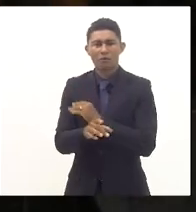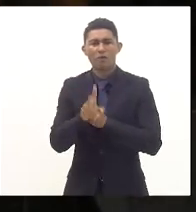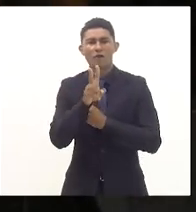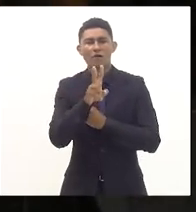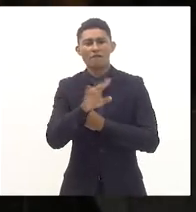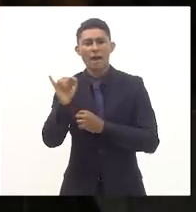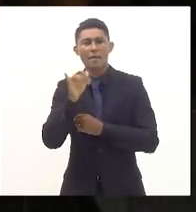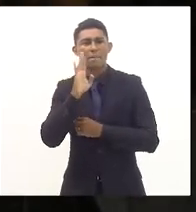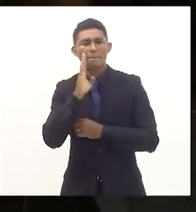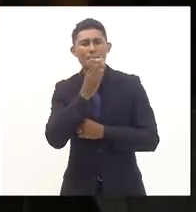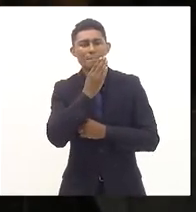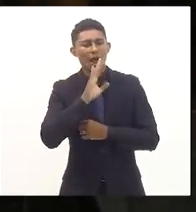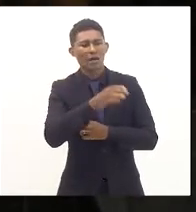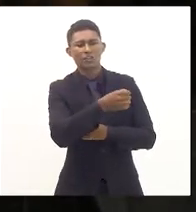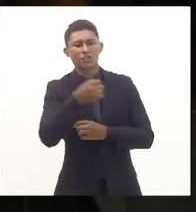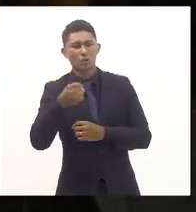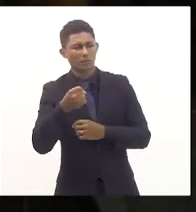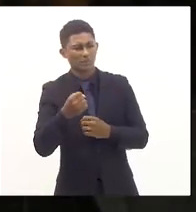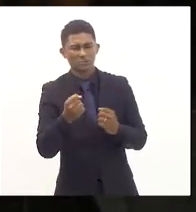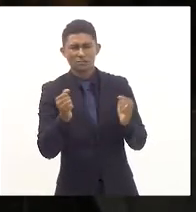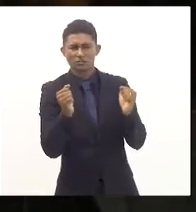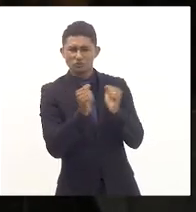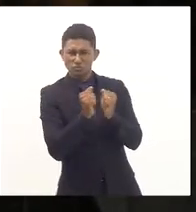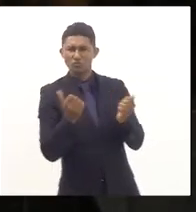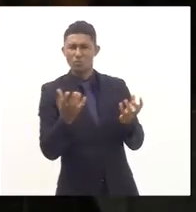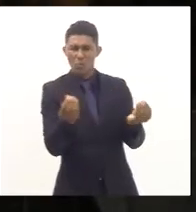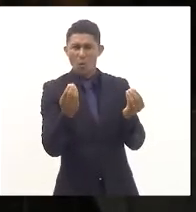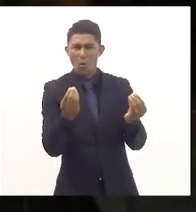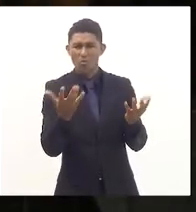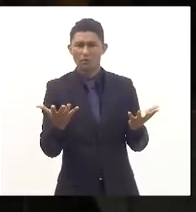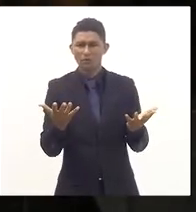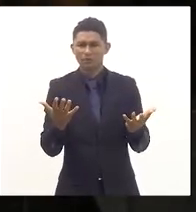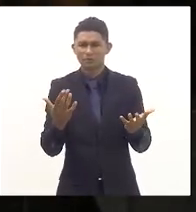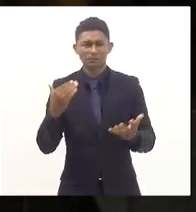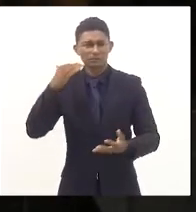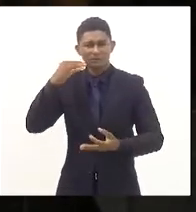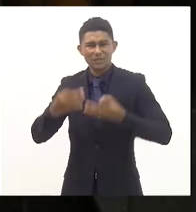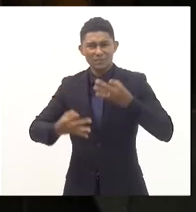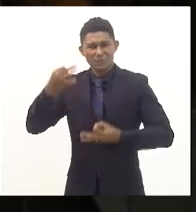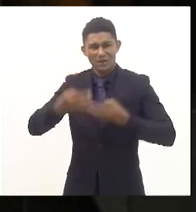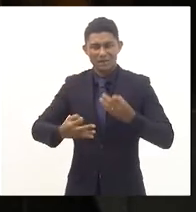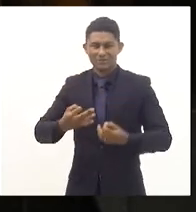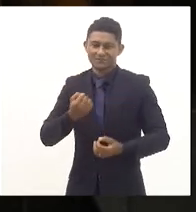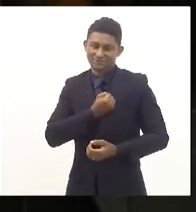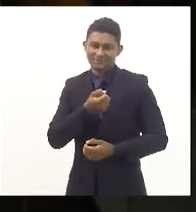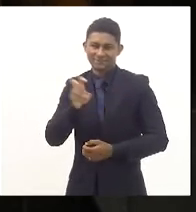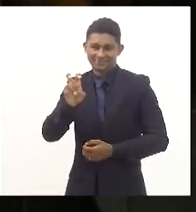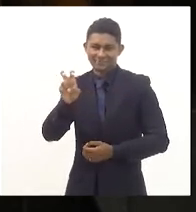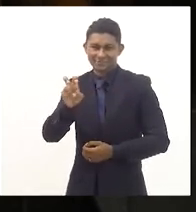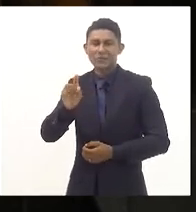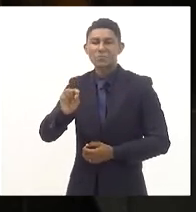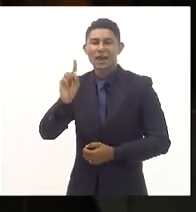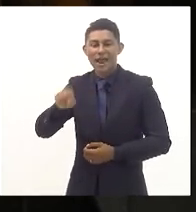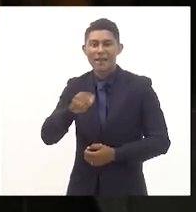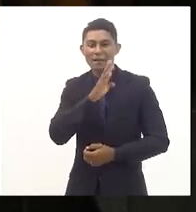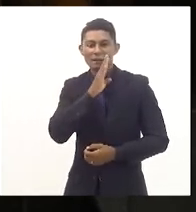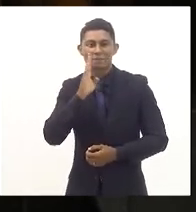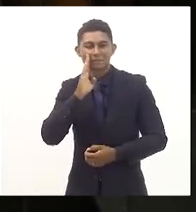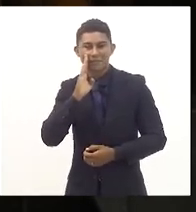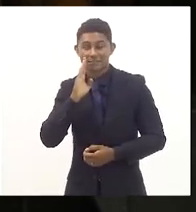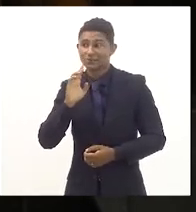testemunhou 5º Tribunal do Júri são quatro o atribuna juro quinta eu chamei um do papai que nós vamos tomar juro e depois